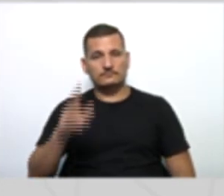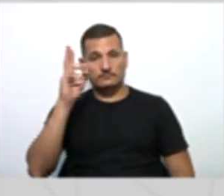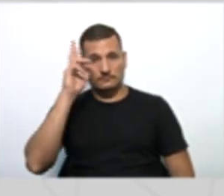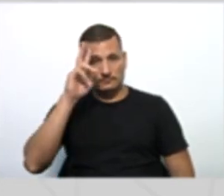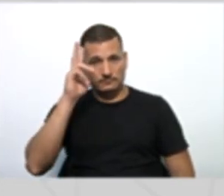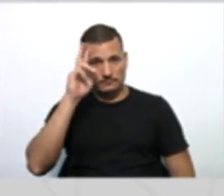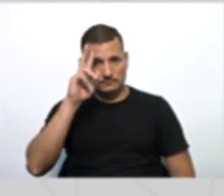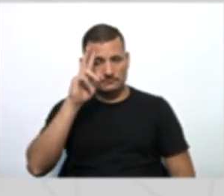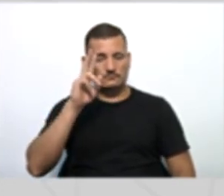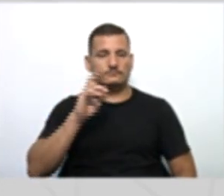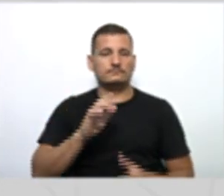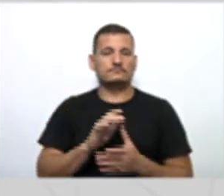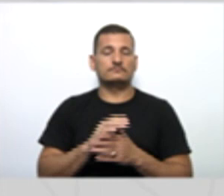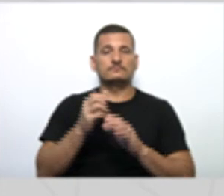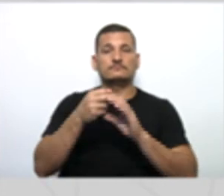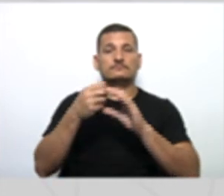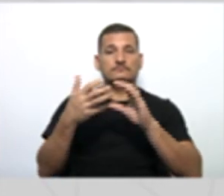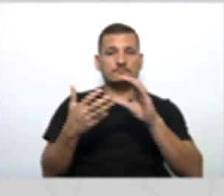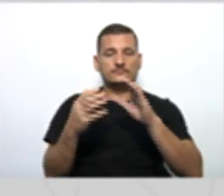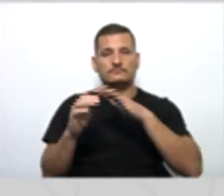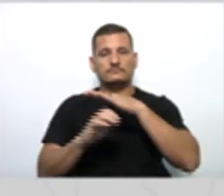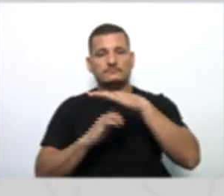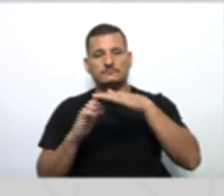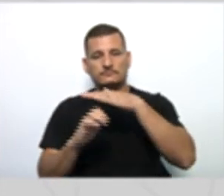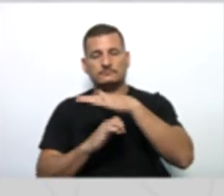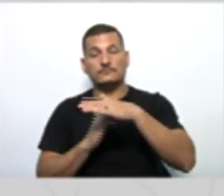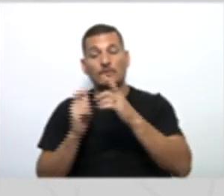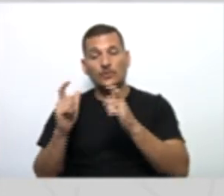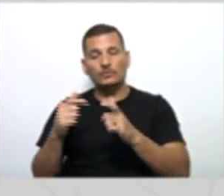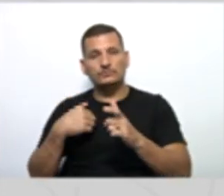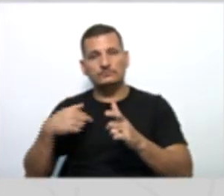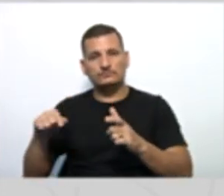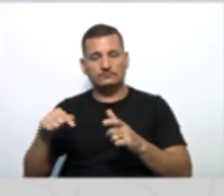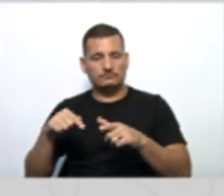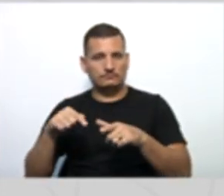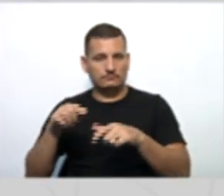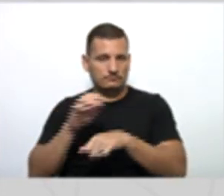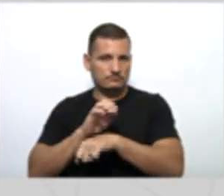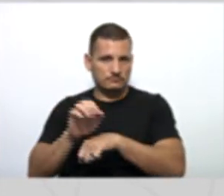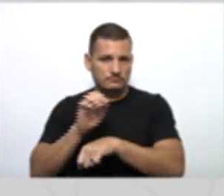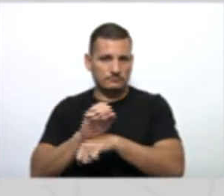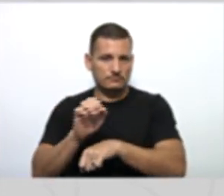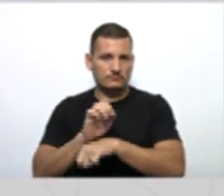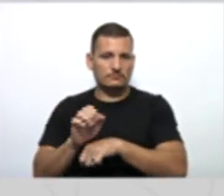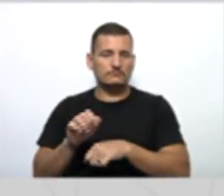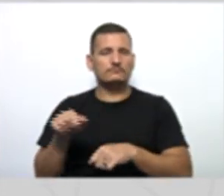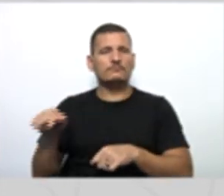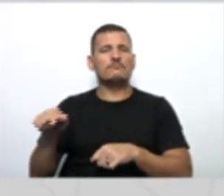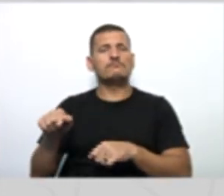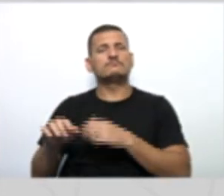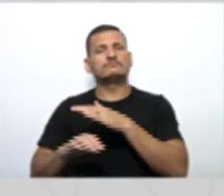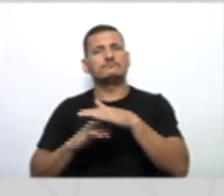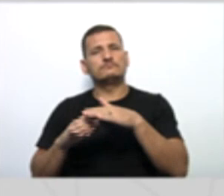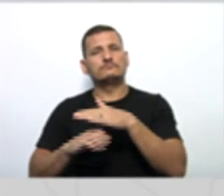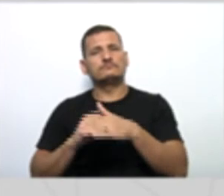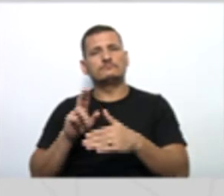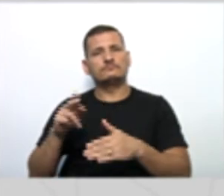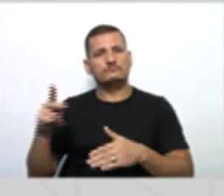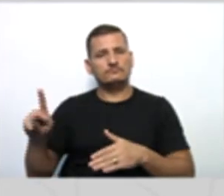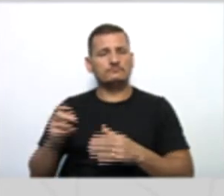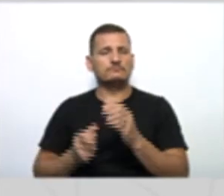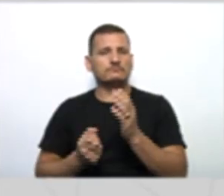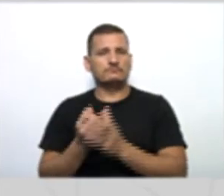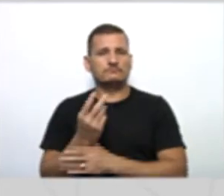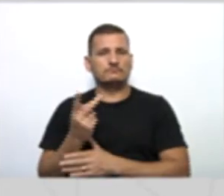histórico e a caracterização da empresa ou da instituição onde eu estagiei. Que empresa é essa? Qual que foi a sua